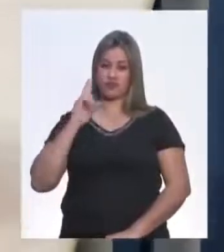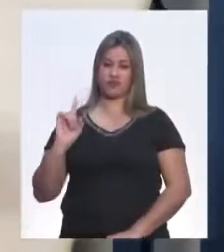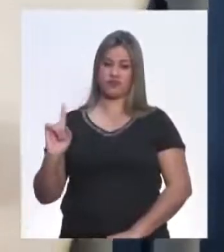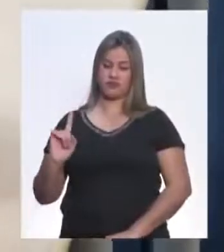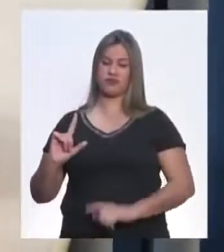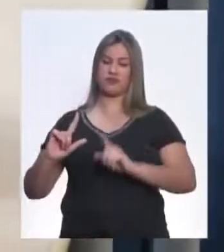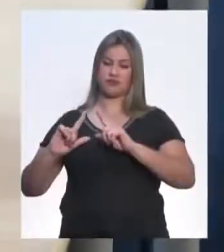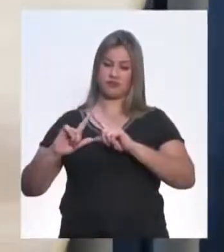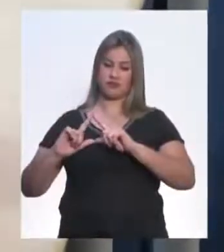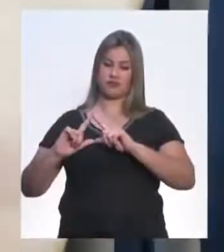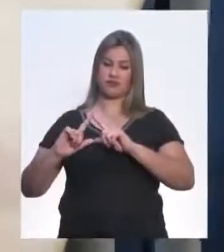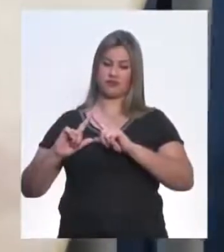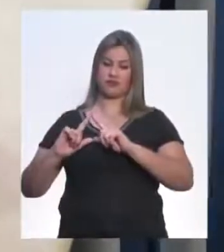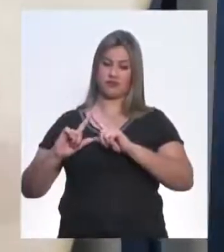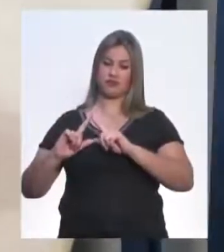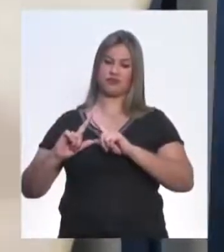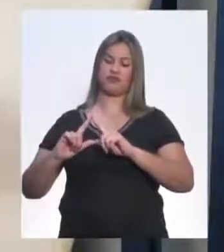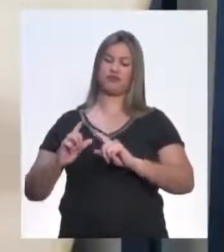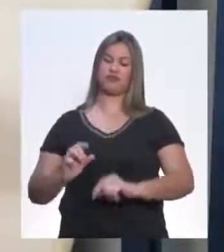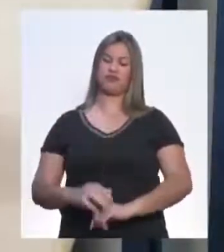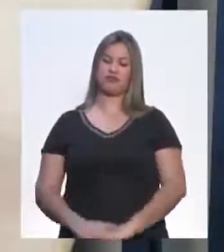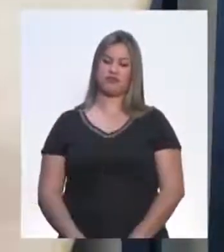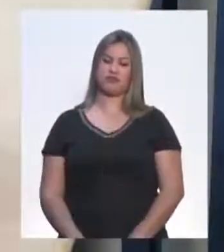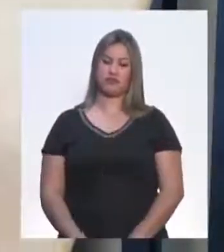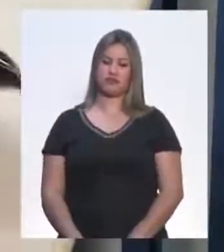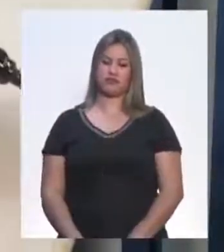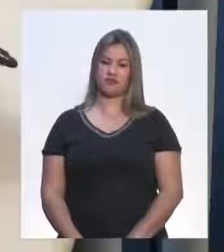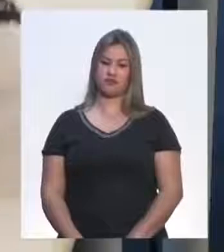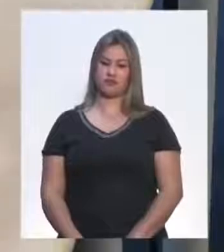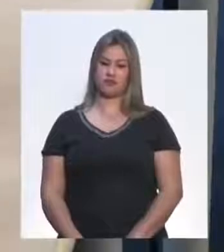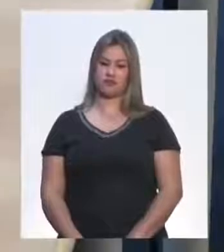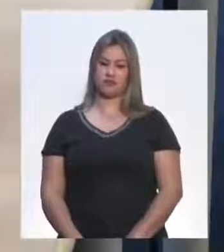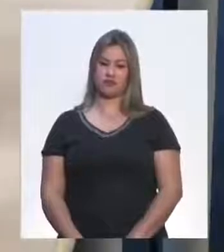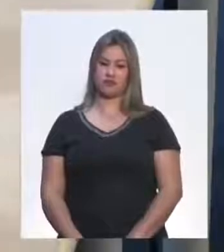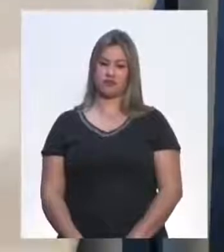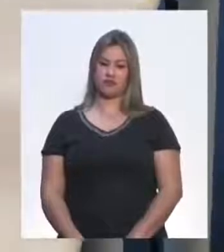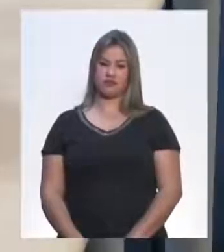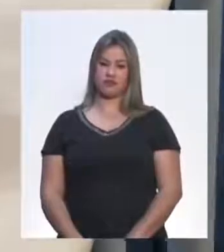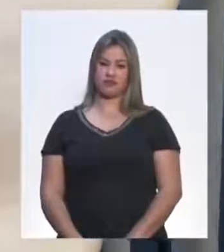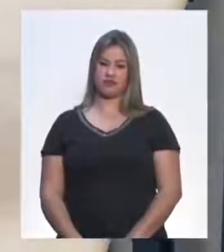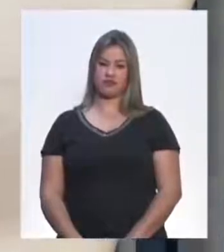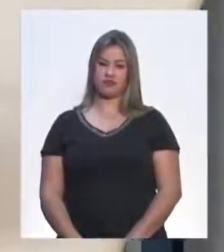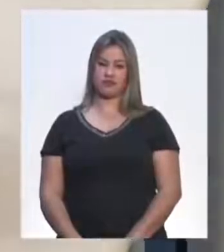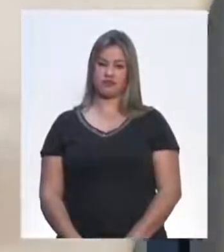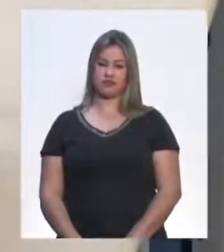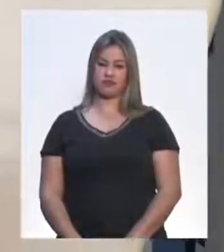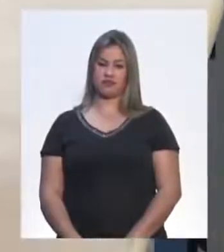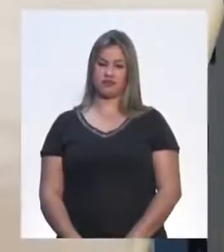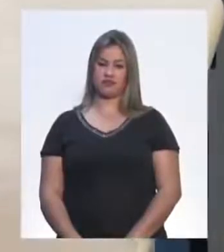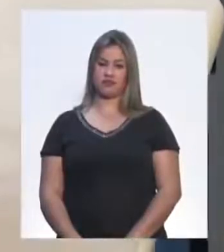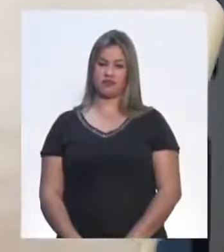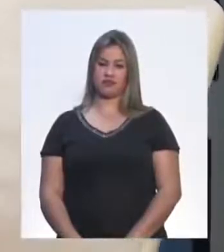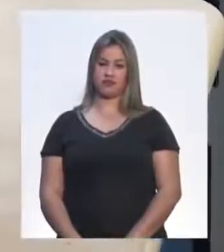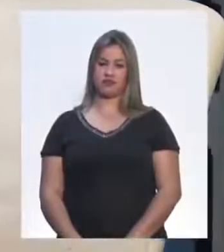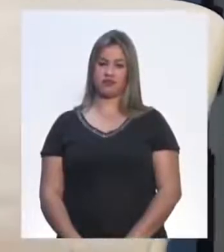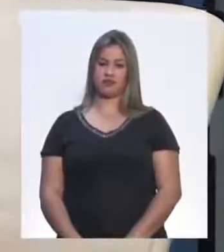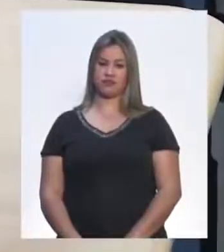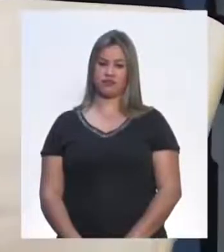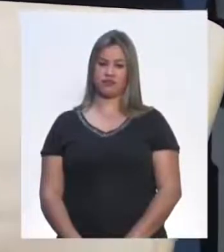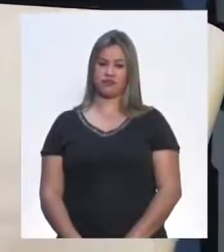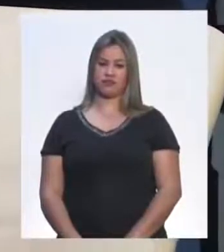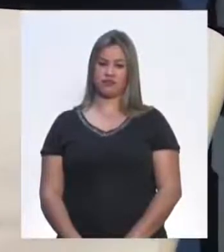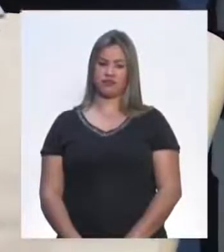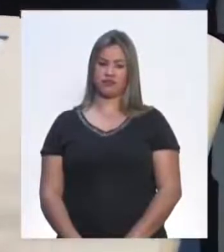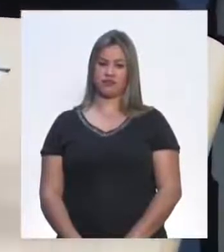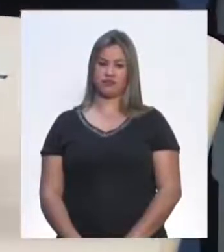Traço. Aqui, ó. encontro outro triângulo. Aqui eu